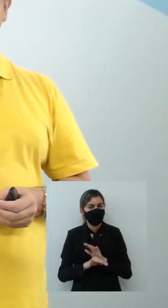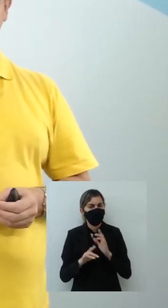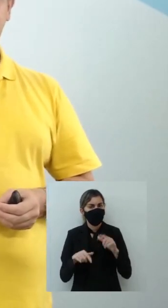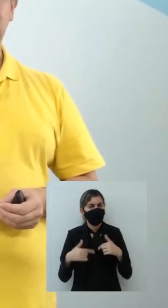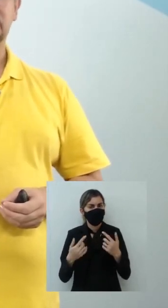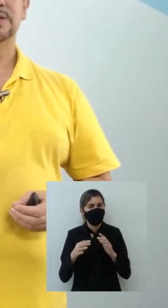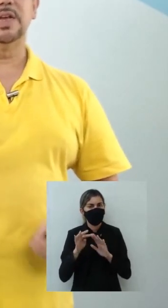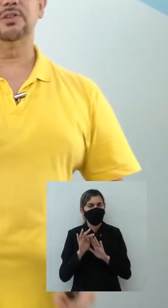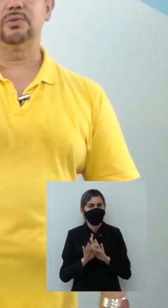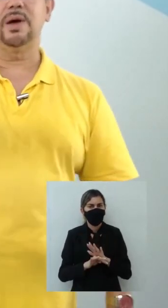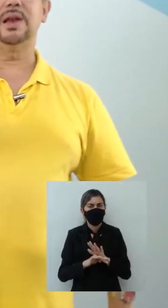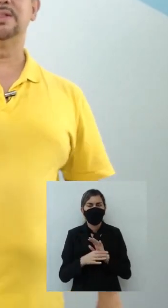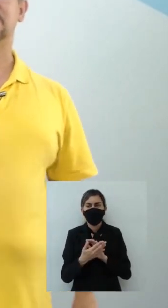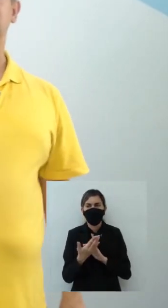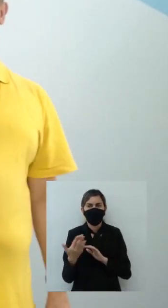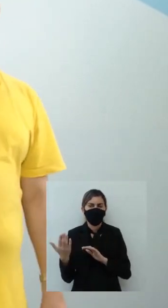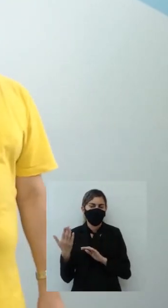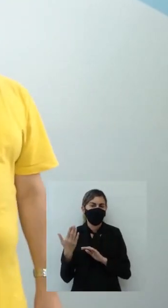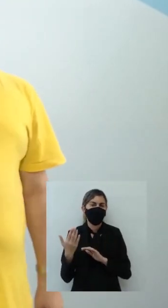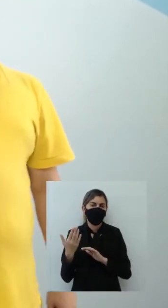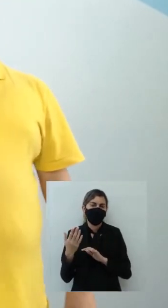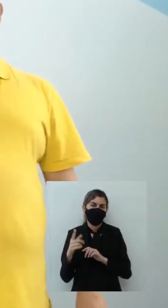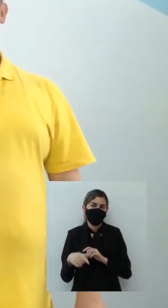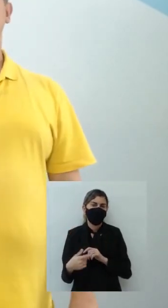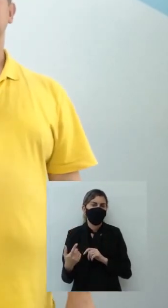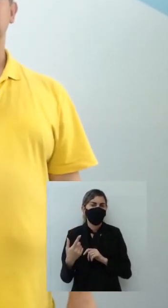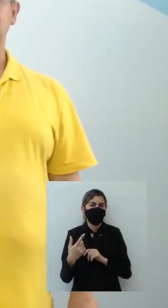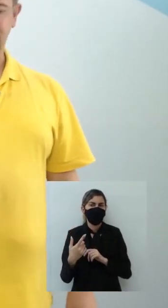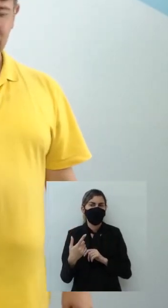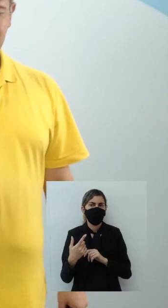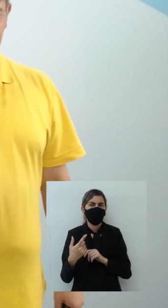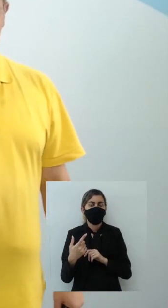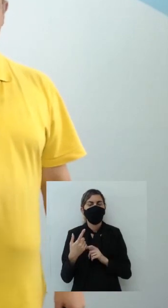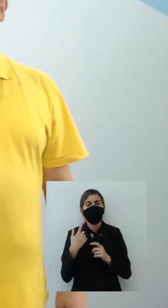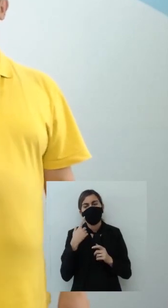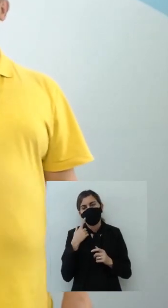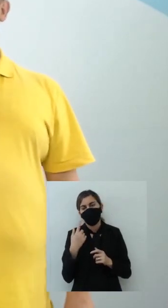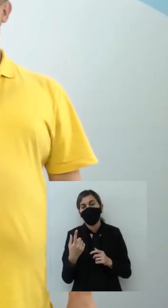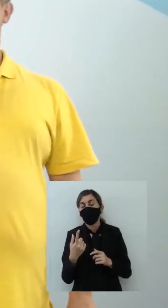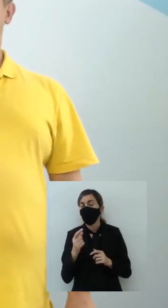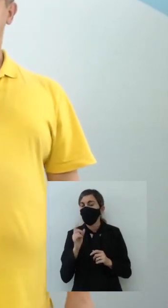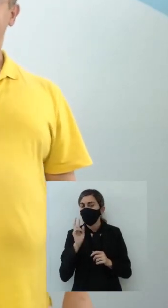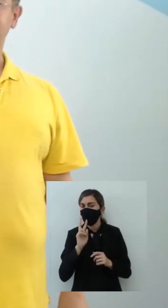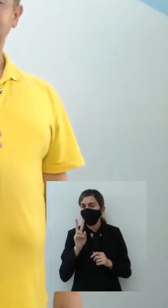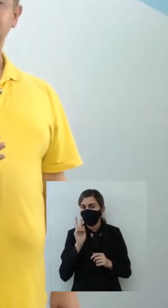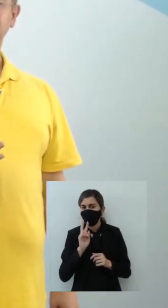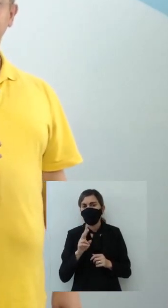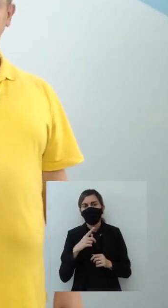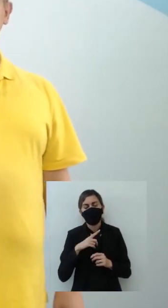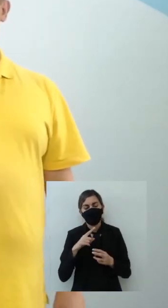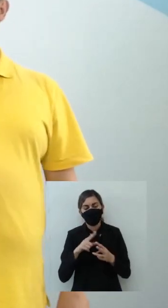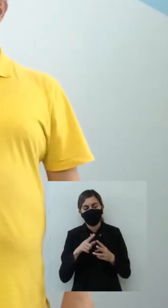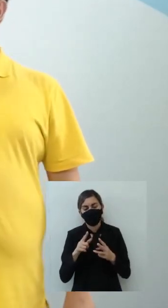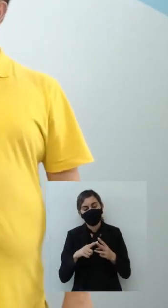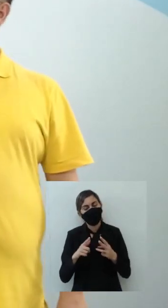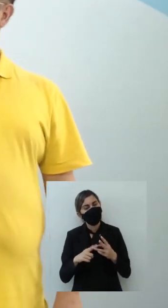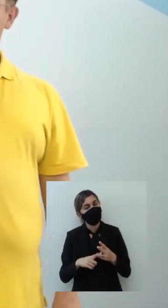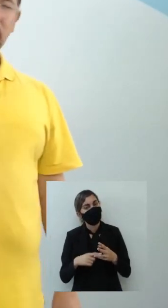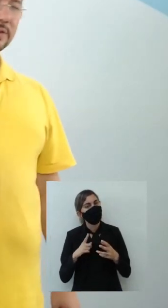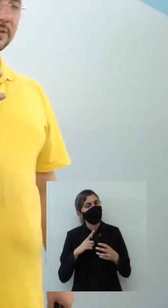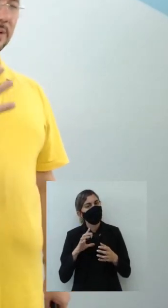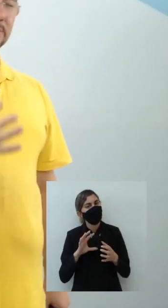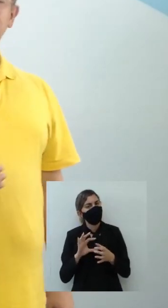um texto. Textualidade, um texto ser um texto. E lembrar que entre esses pontos nós temos